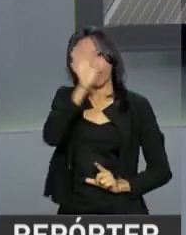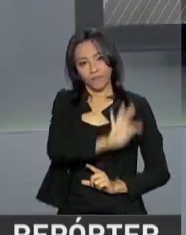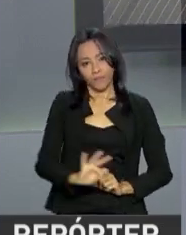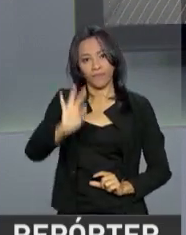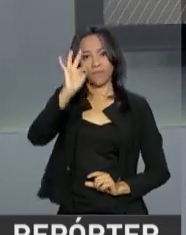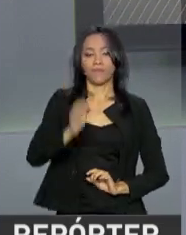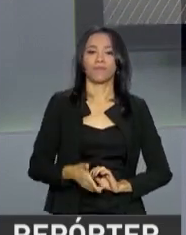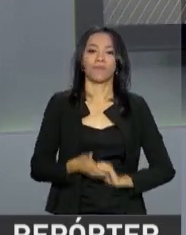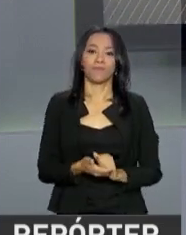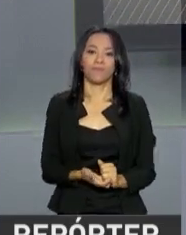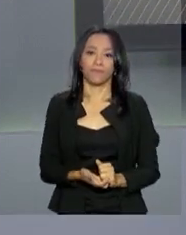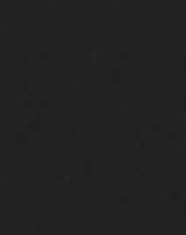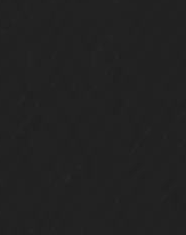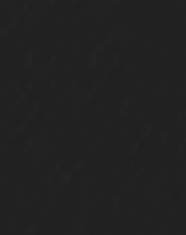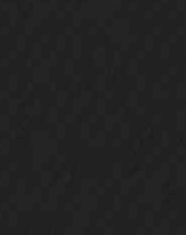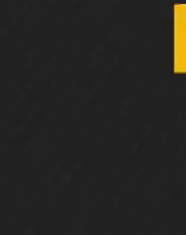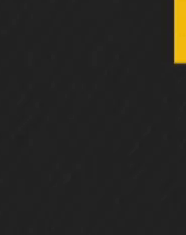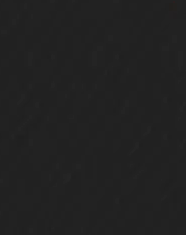federal